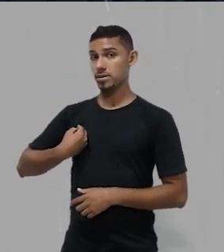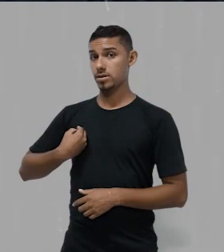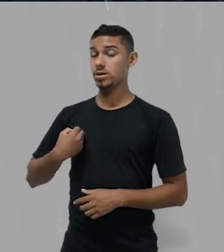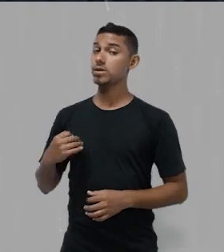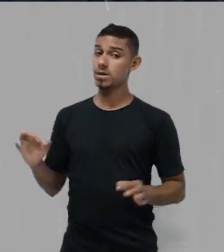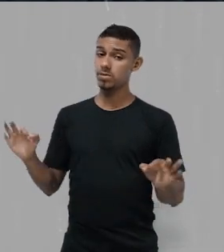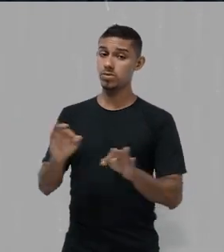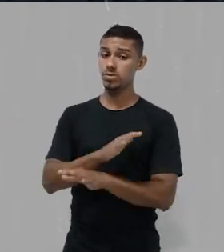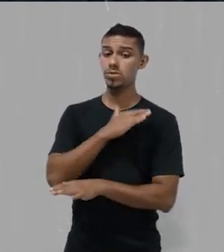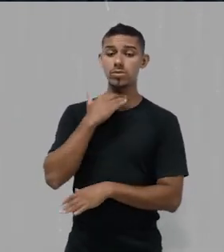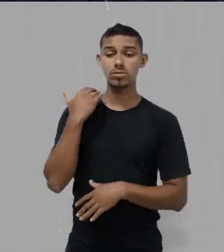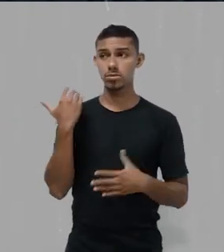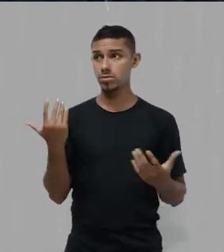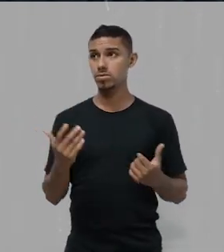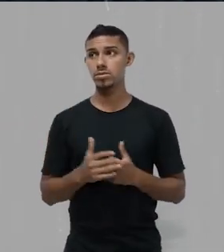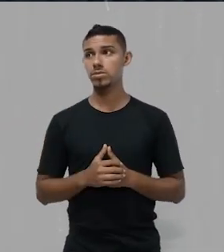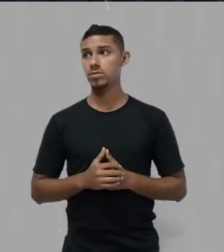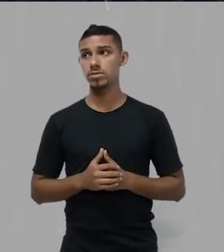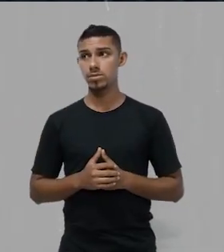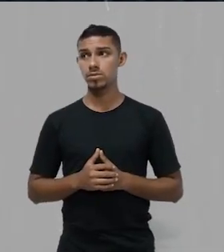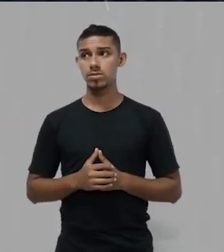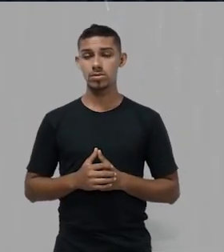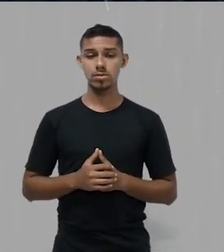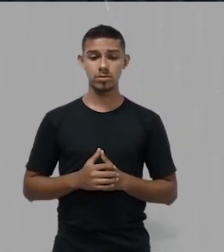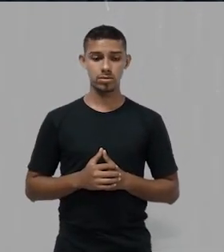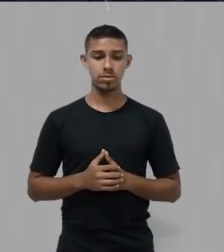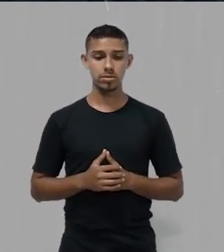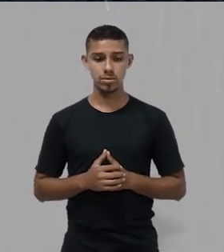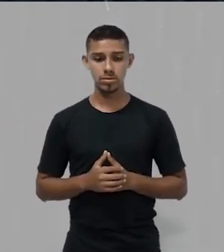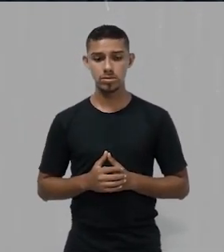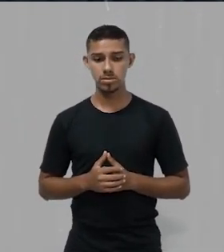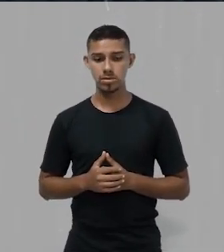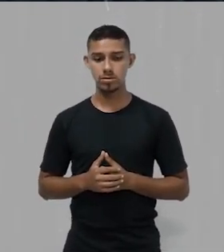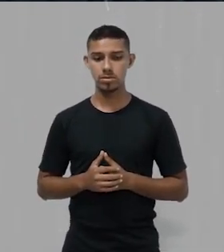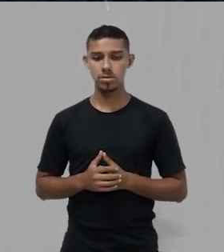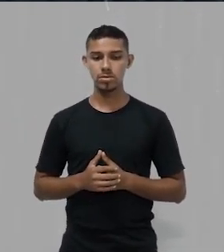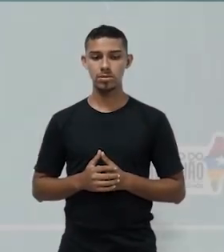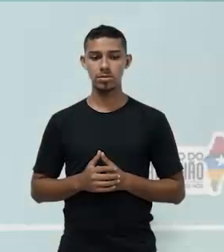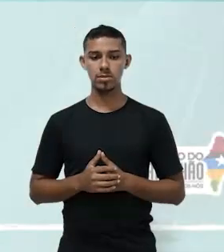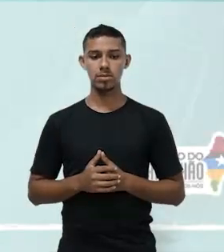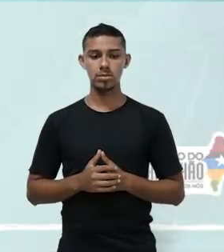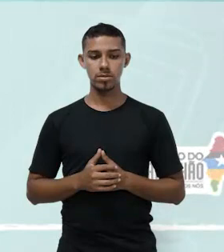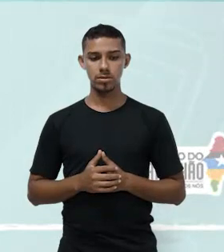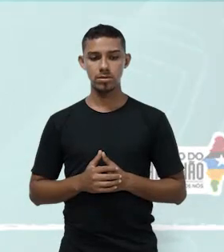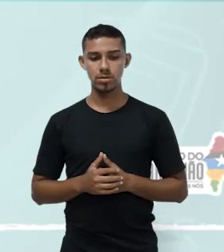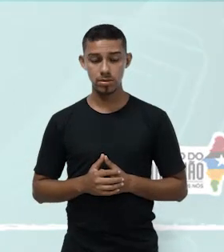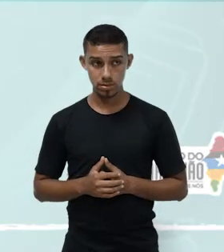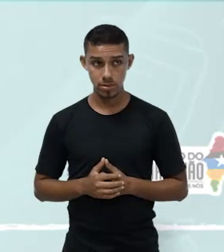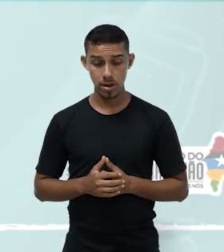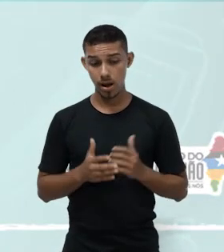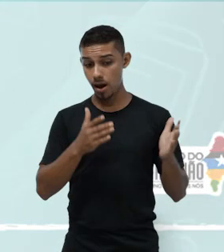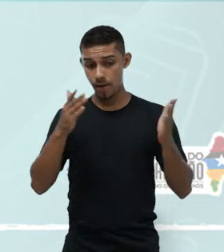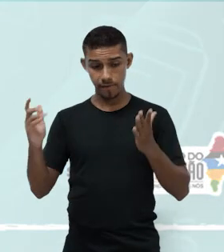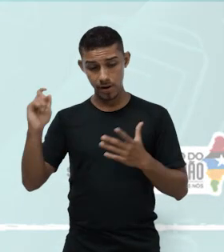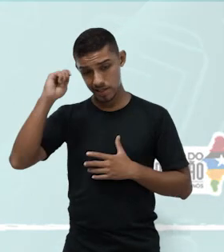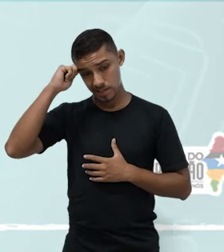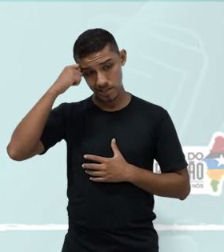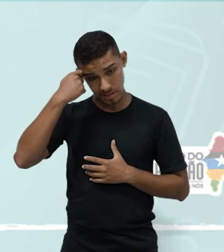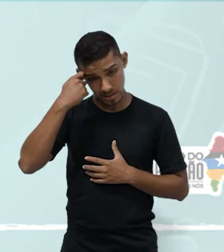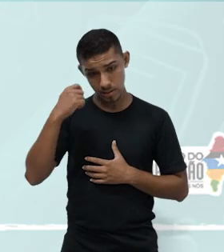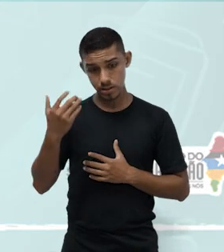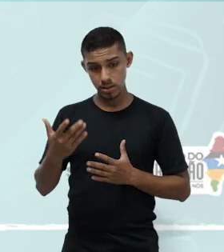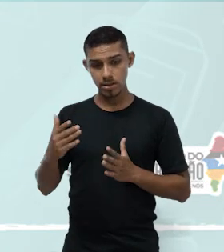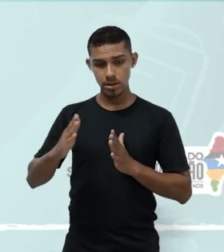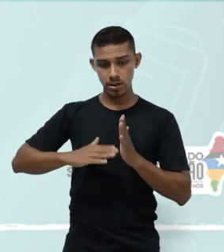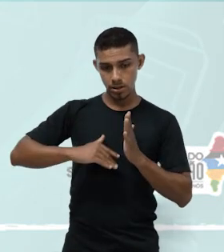que ele faleceu, a obra ficou uma coisa absurda. A fase negra, a geometria propriamente dito, ele produzindo,